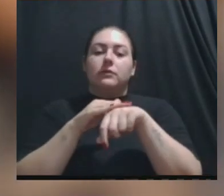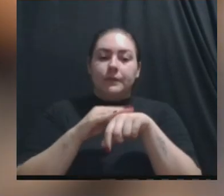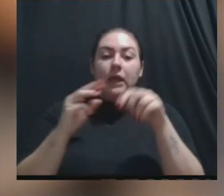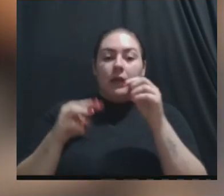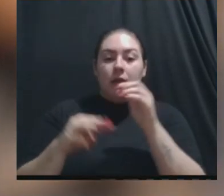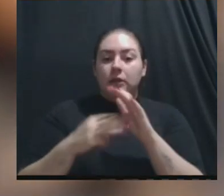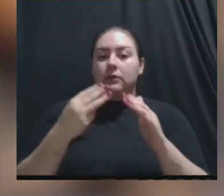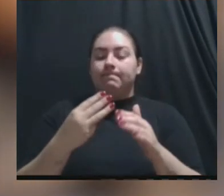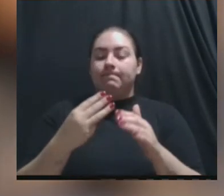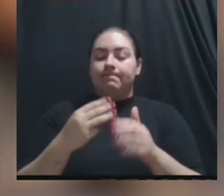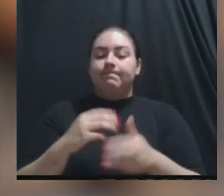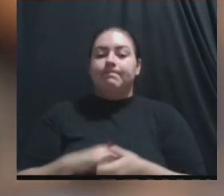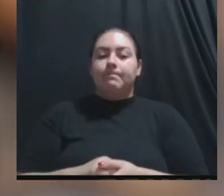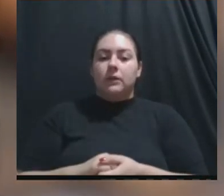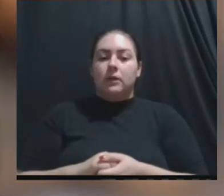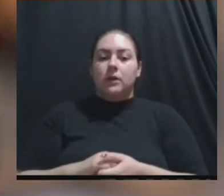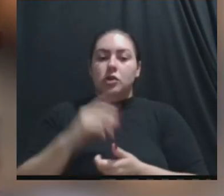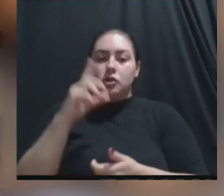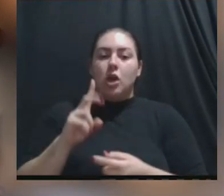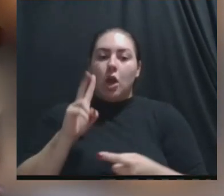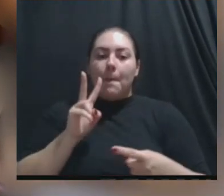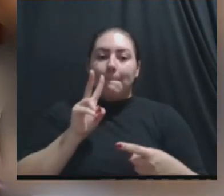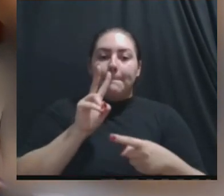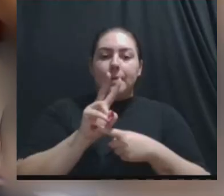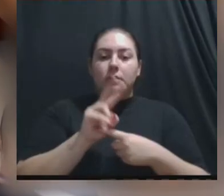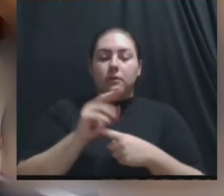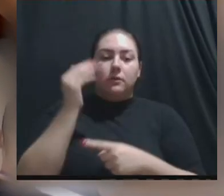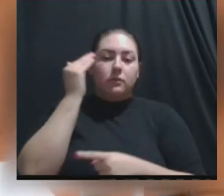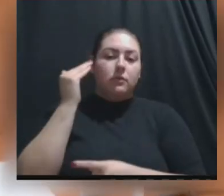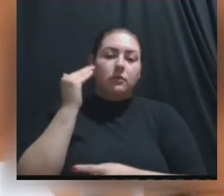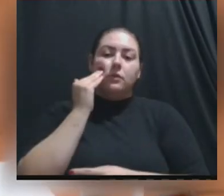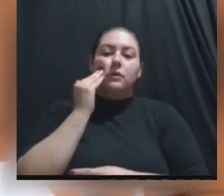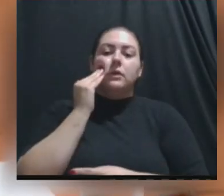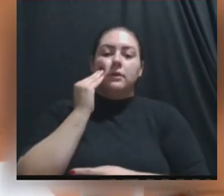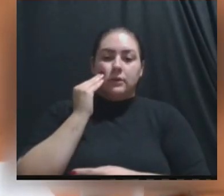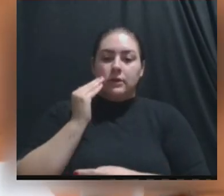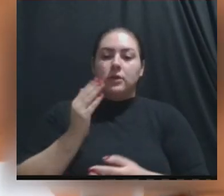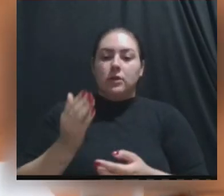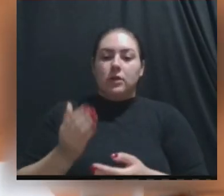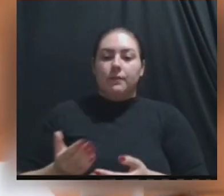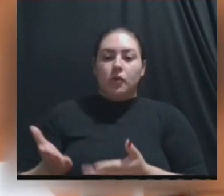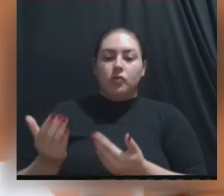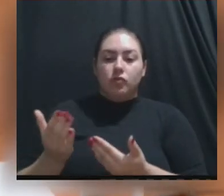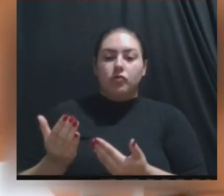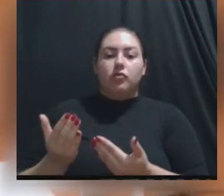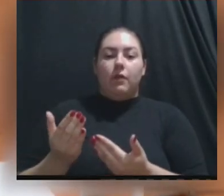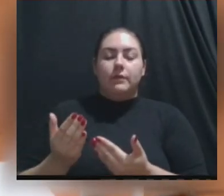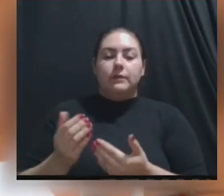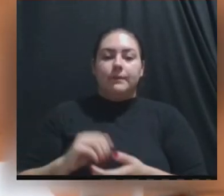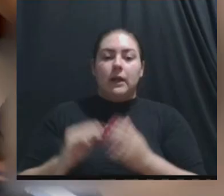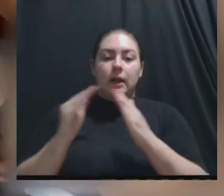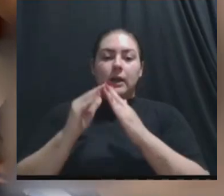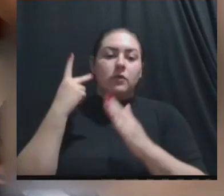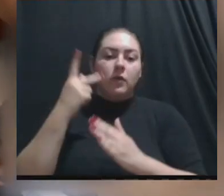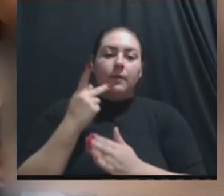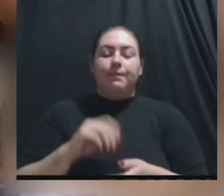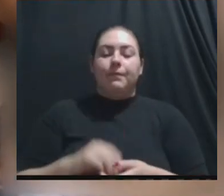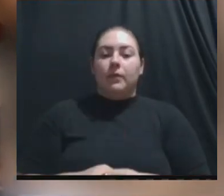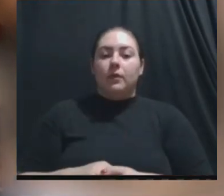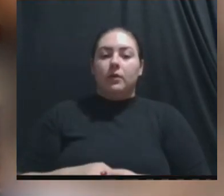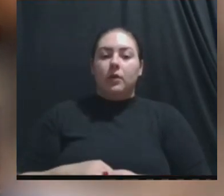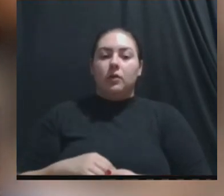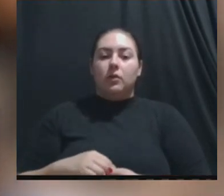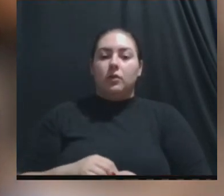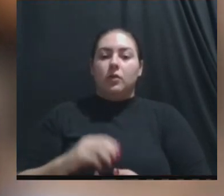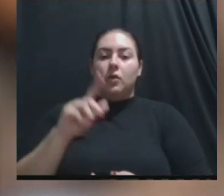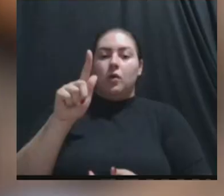da Criança, do Adolescente e da Juventude da Câmara de Campinas, presidida pelo vereador Gustavo Peta. O encontro